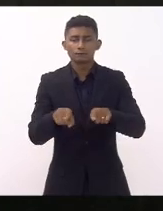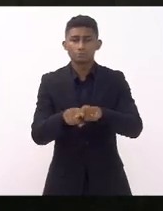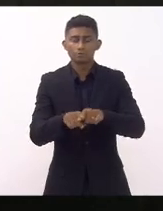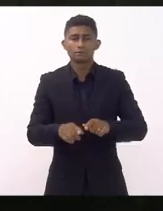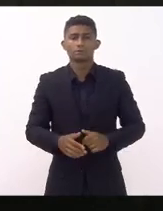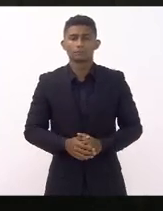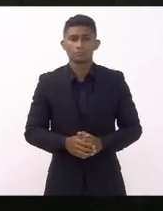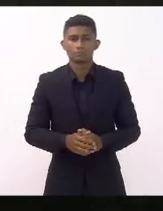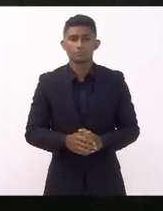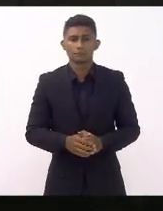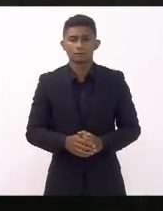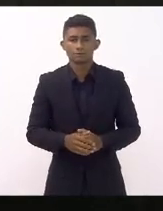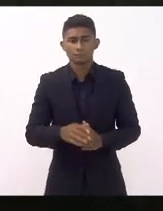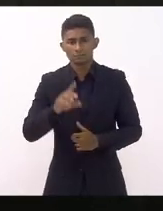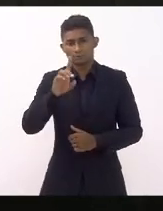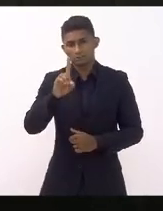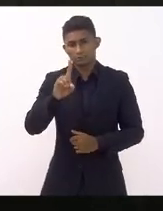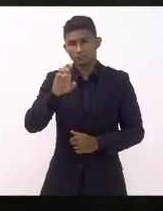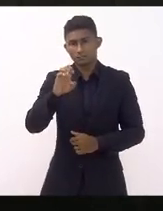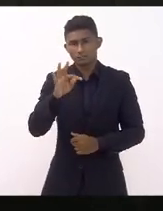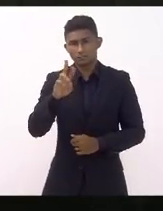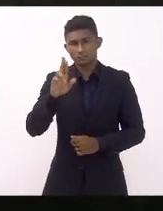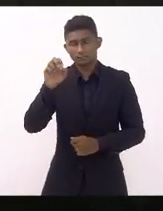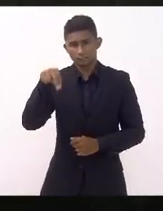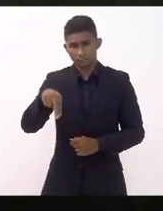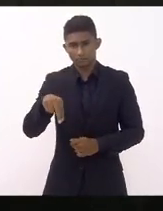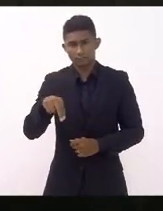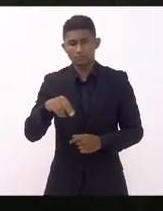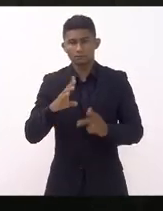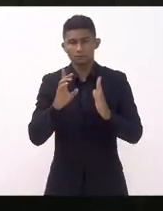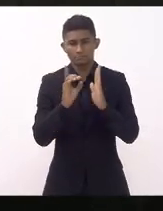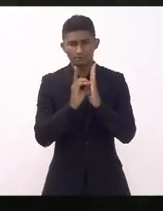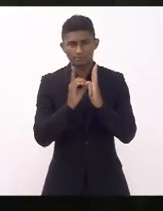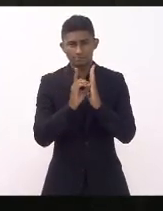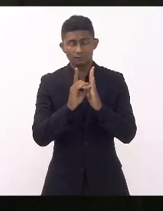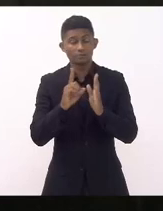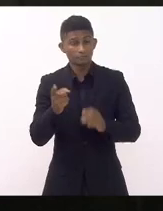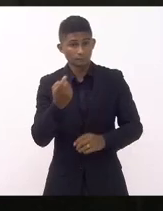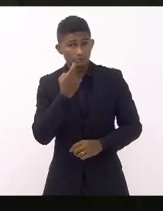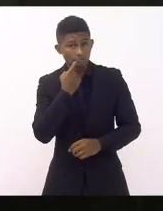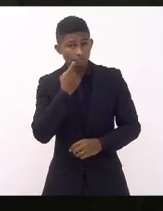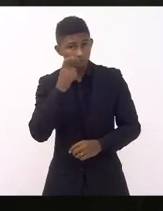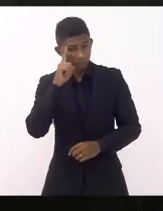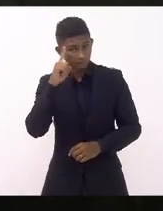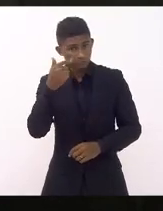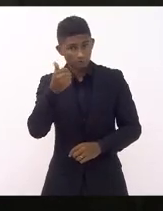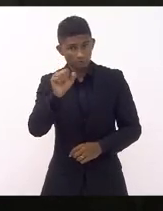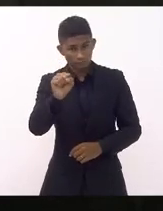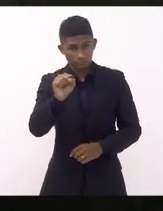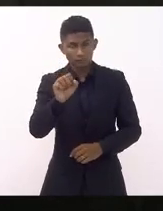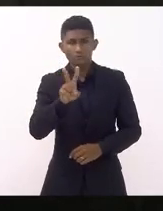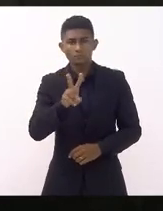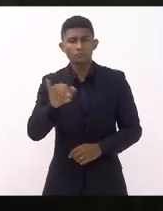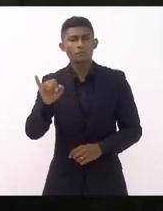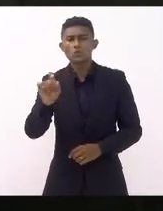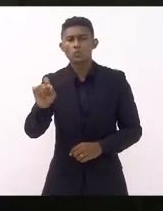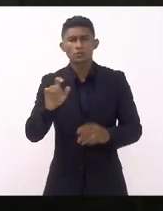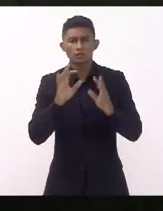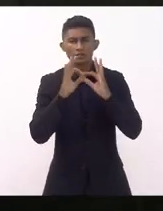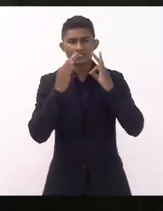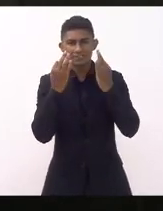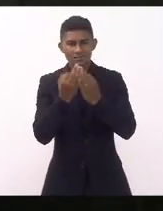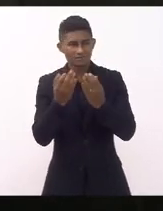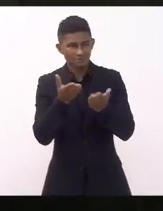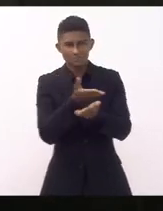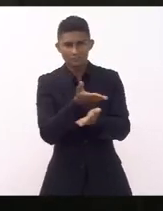em relação ao DETRAN, que vai estar agora nesta sexta-feira, dia 18, fazendo atendimento às famílias que